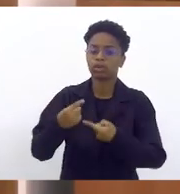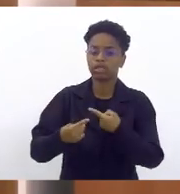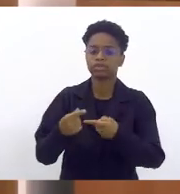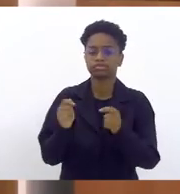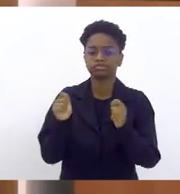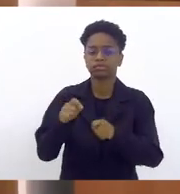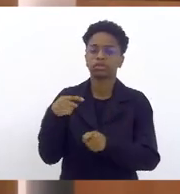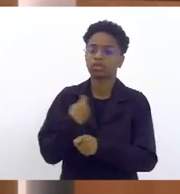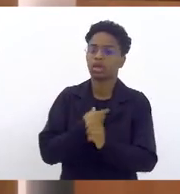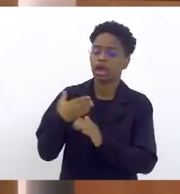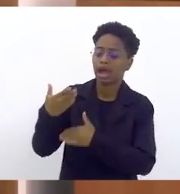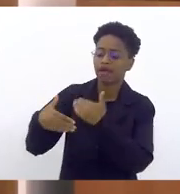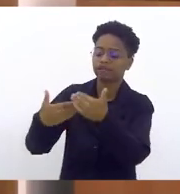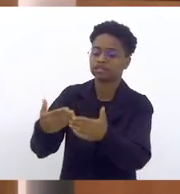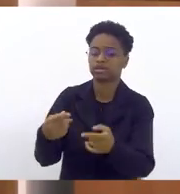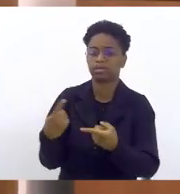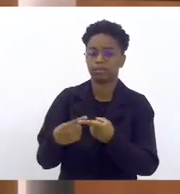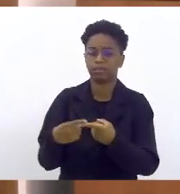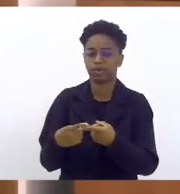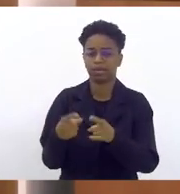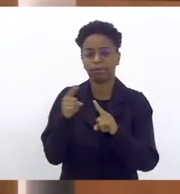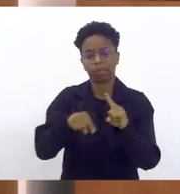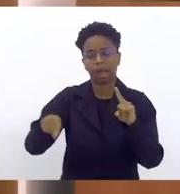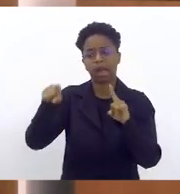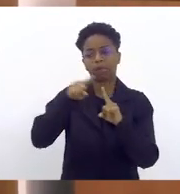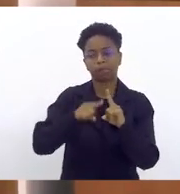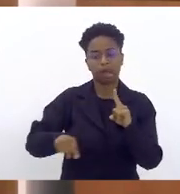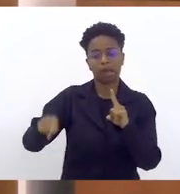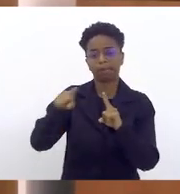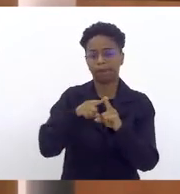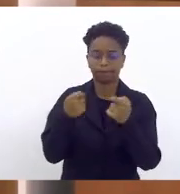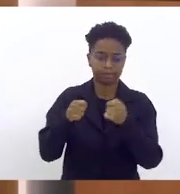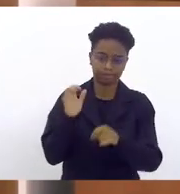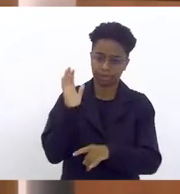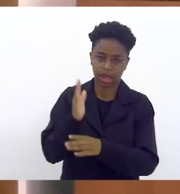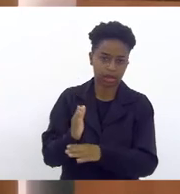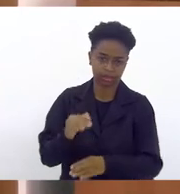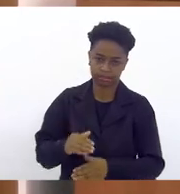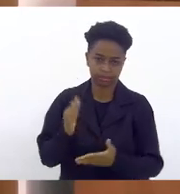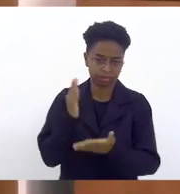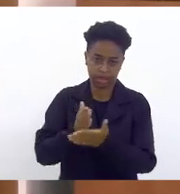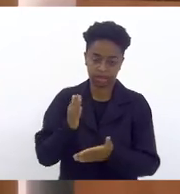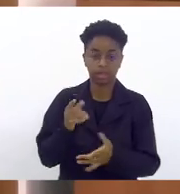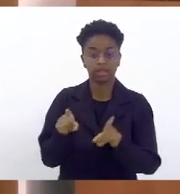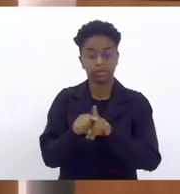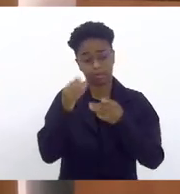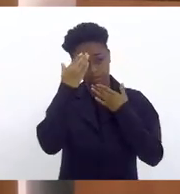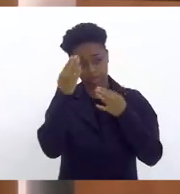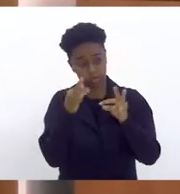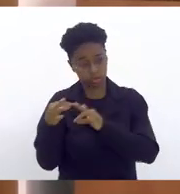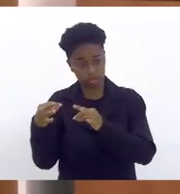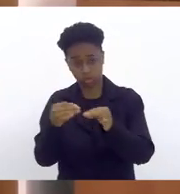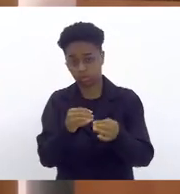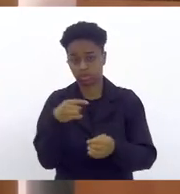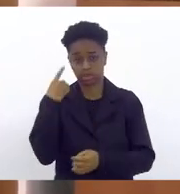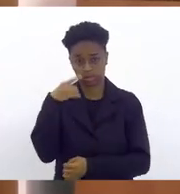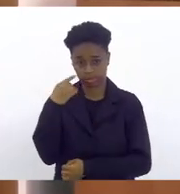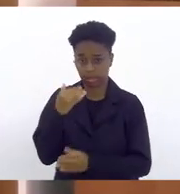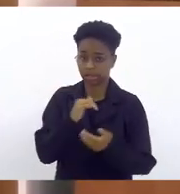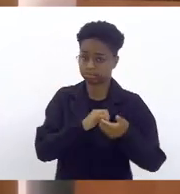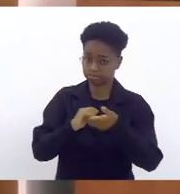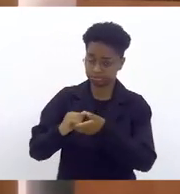sermicioso colocado no círculo Virtuoso muito obrigado mesmo deputada Célia todas as deputados aqui diz ao nosso trabalho